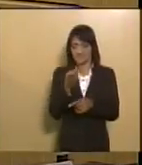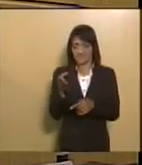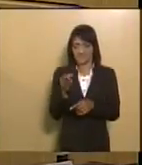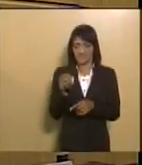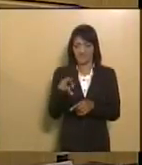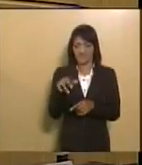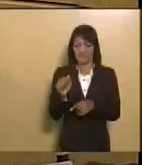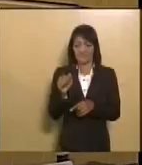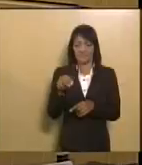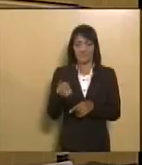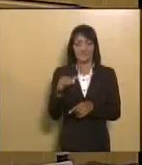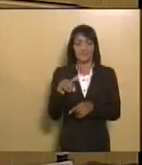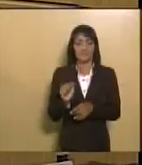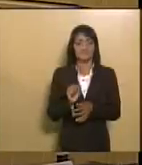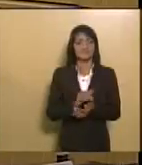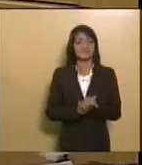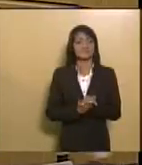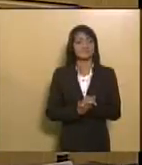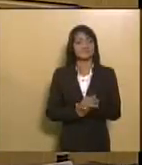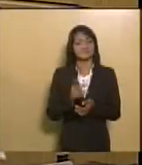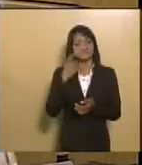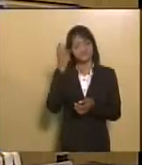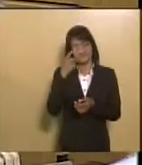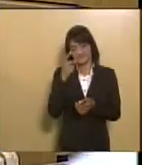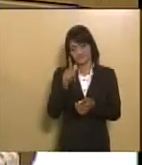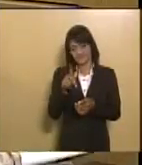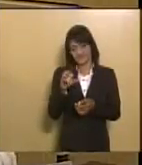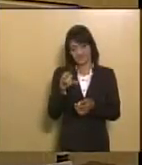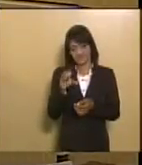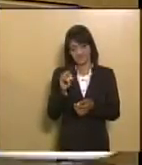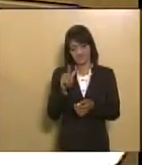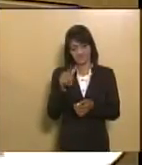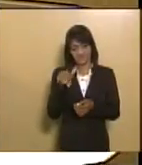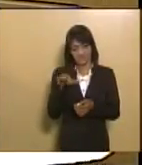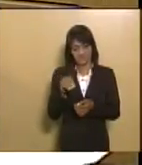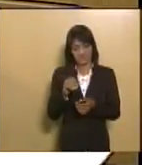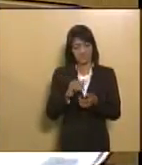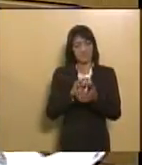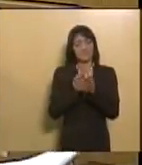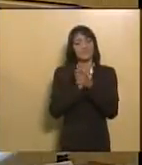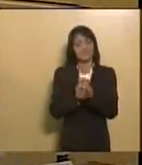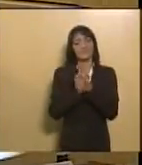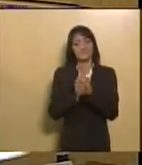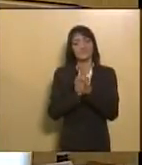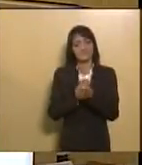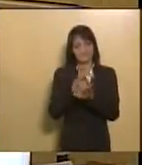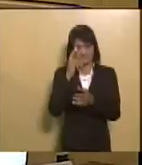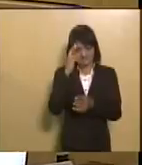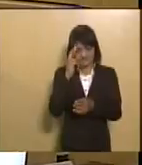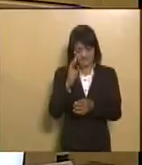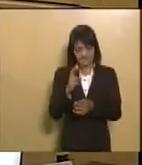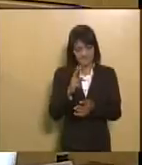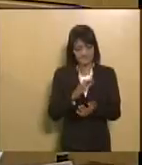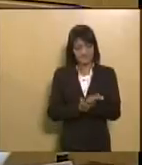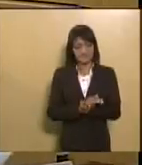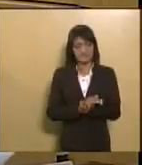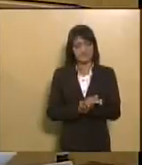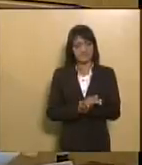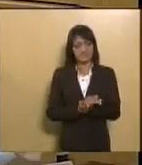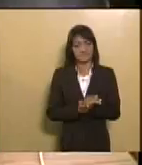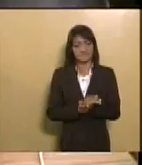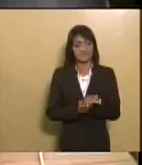Maria Mendonça. Deputados, eu inicialmente para parabenizar a Vossa Excelência pela